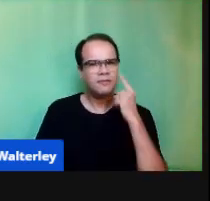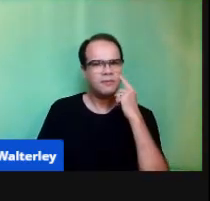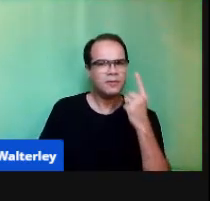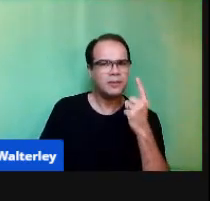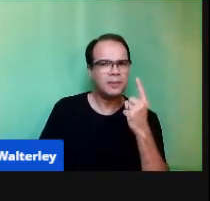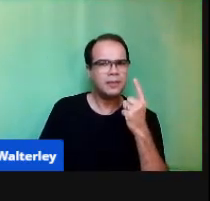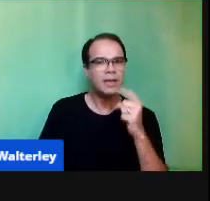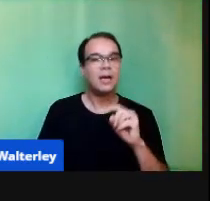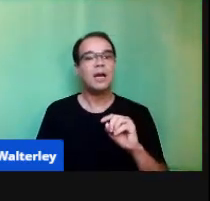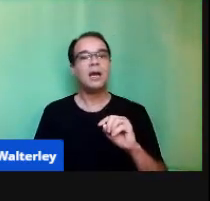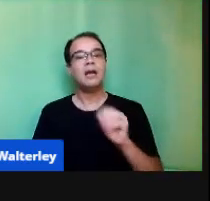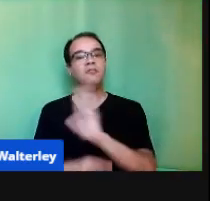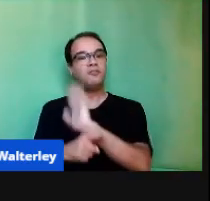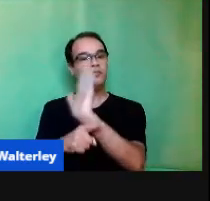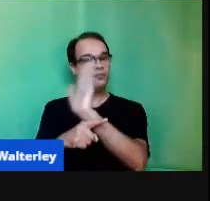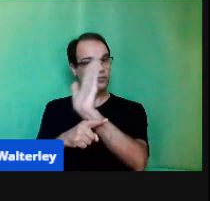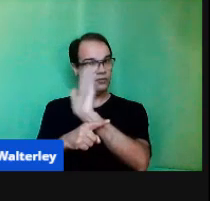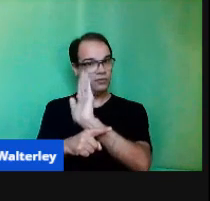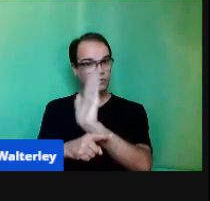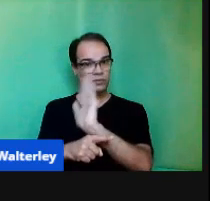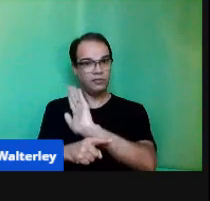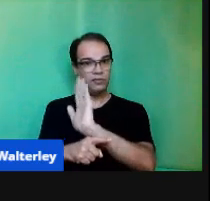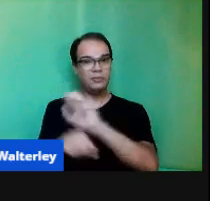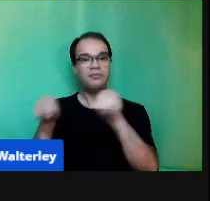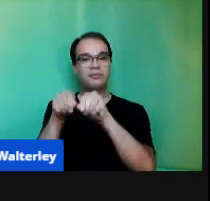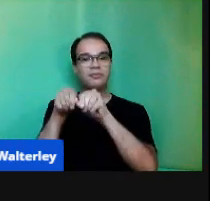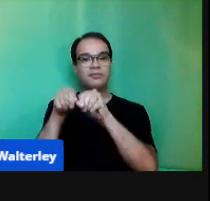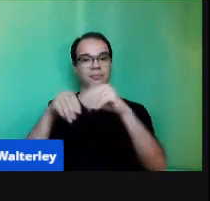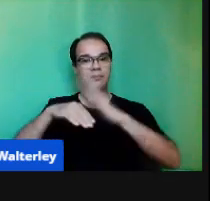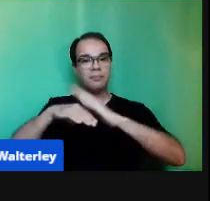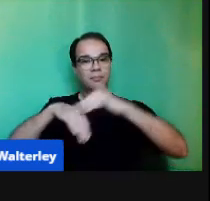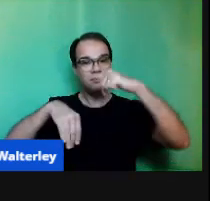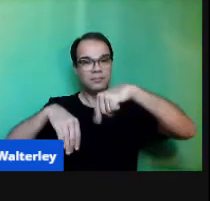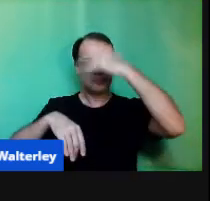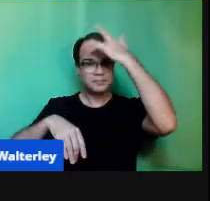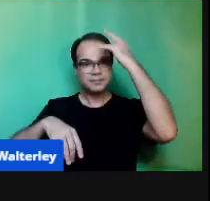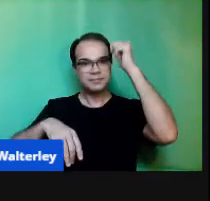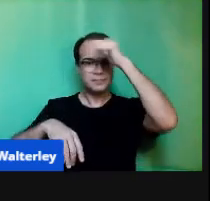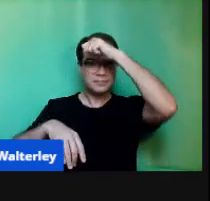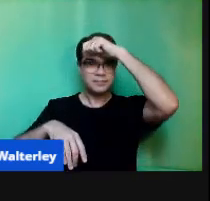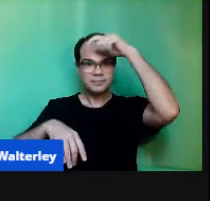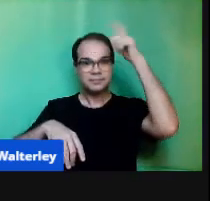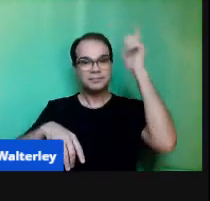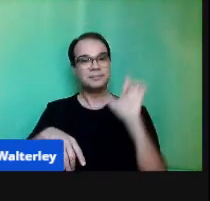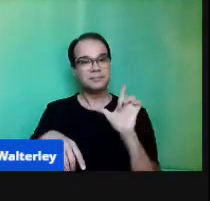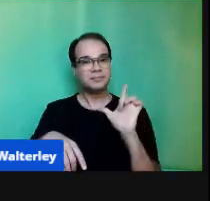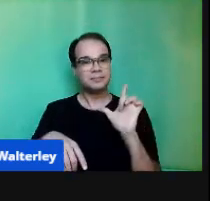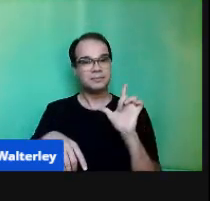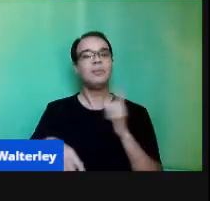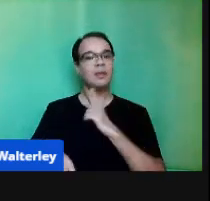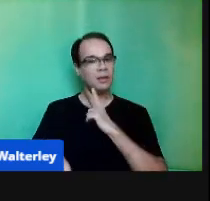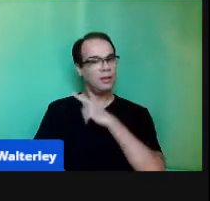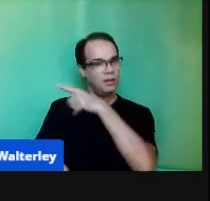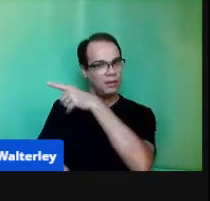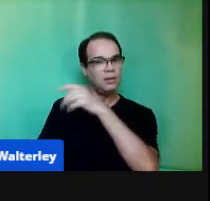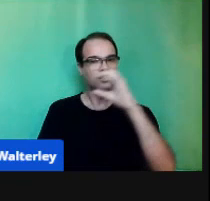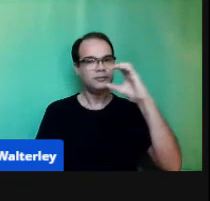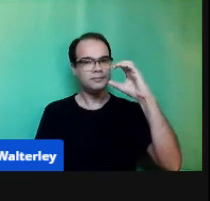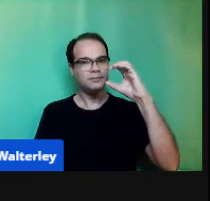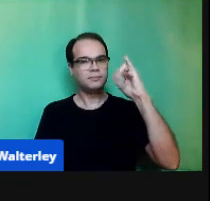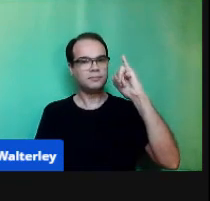Colônias Silvícolas de Mato Grosso. Um filme que ele está na Cinemateca, ele tem um registro